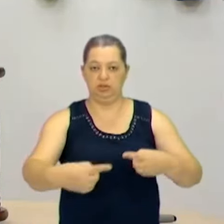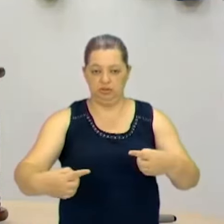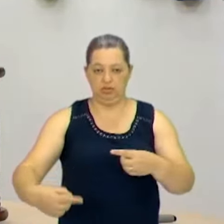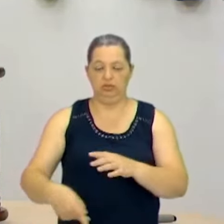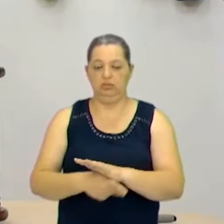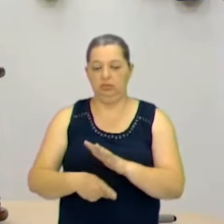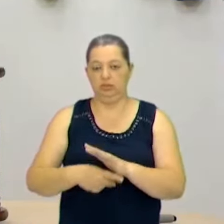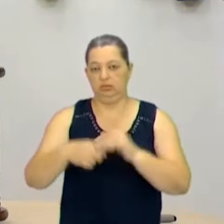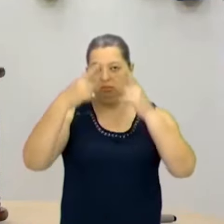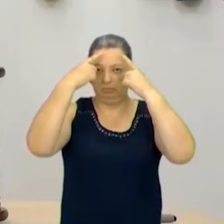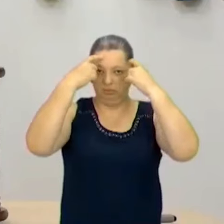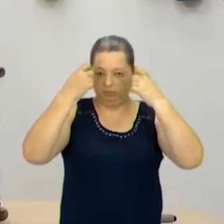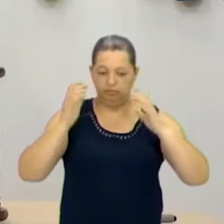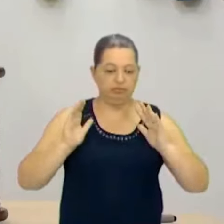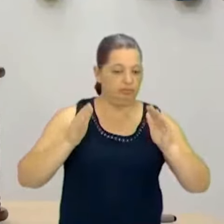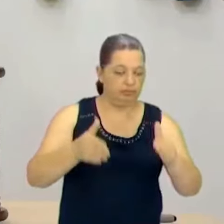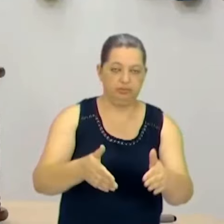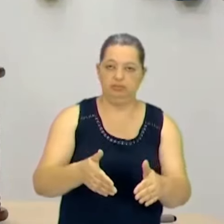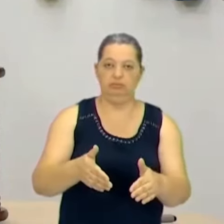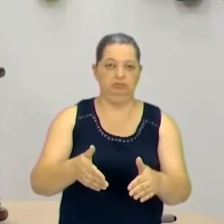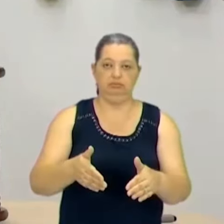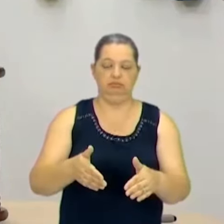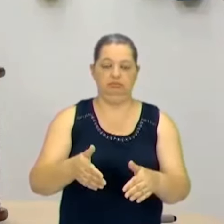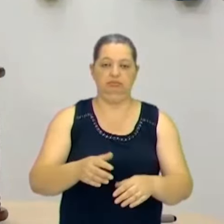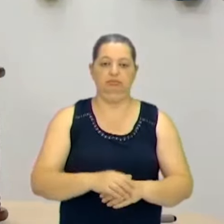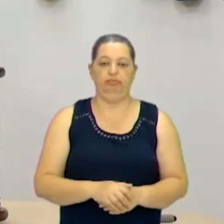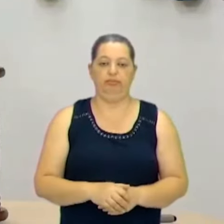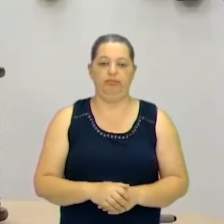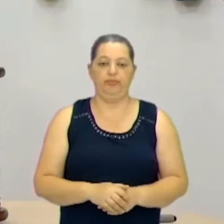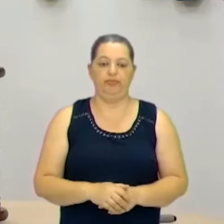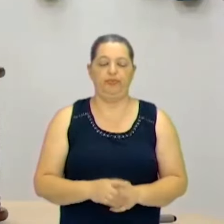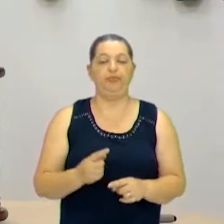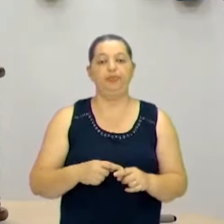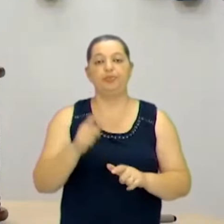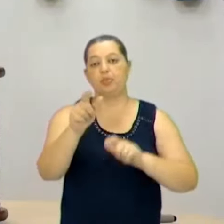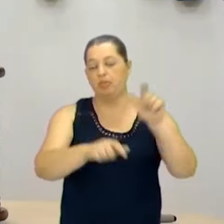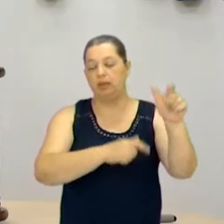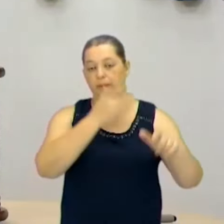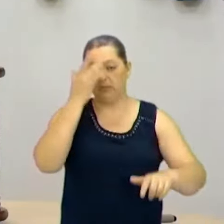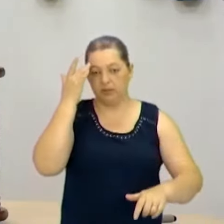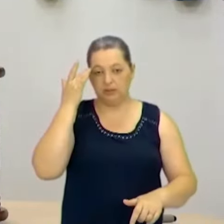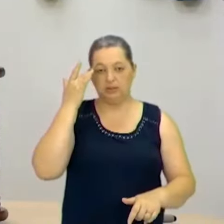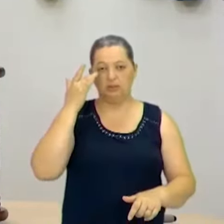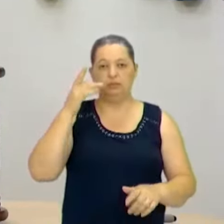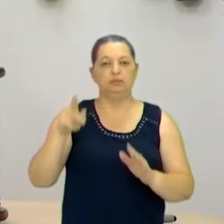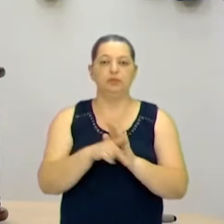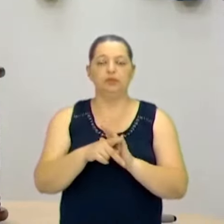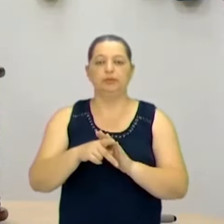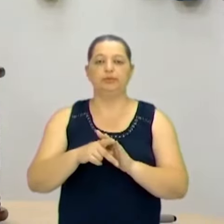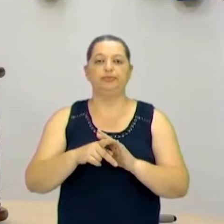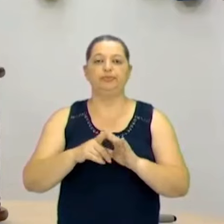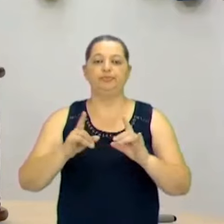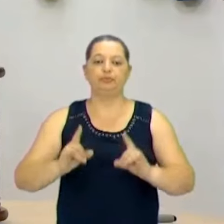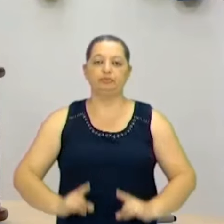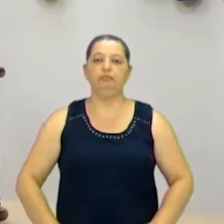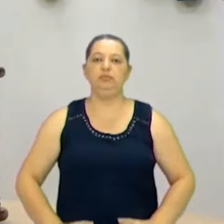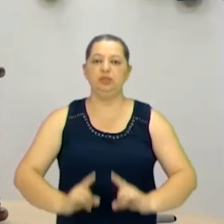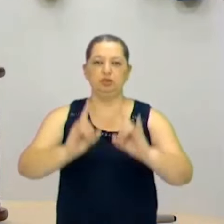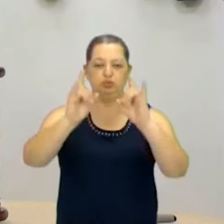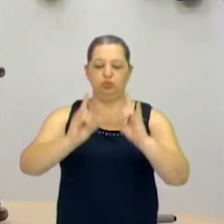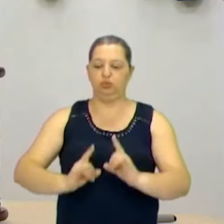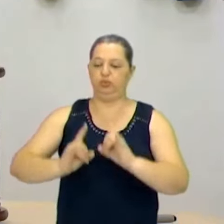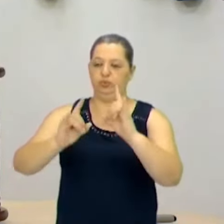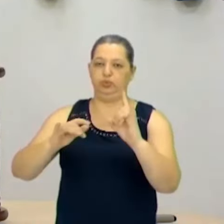da violência não são as principais metas. Então, aquelas pessoas das Torres Gêmeas, elas não eram as